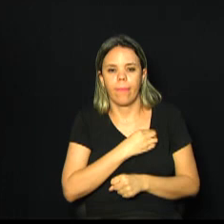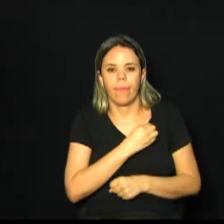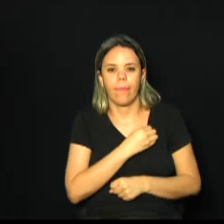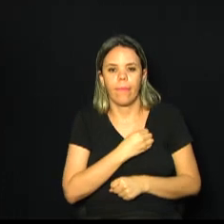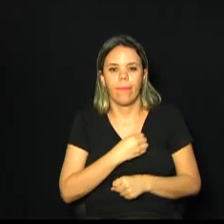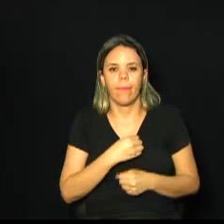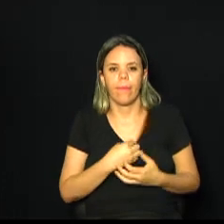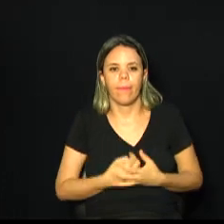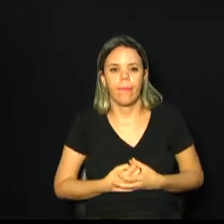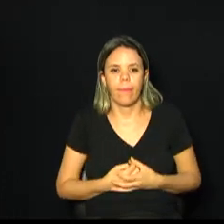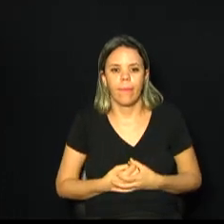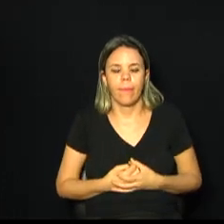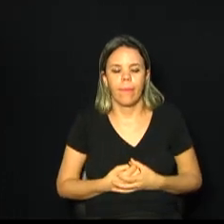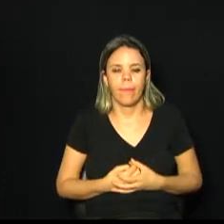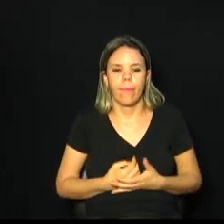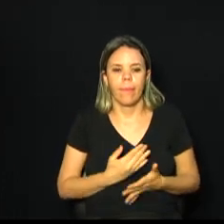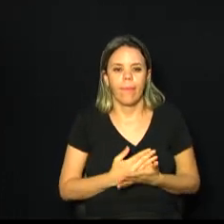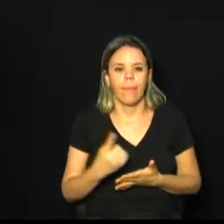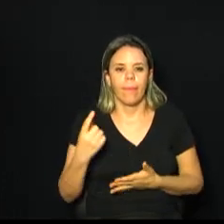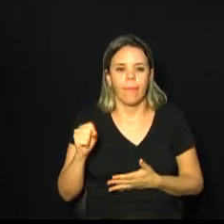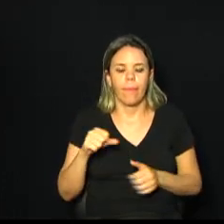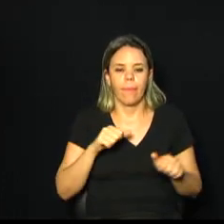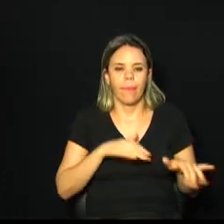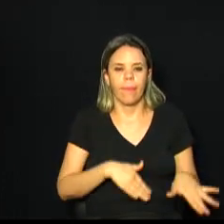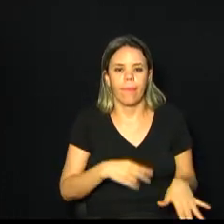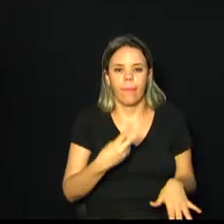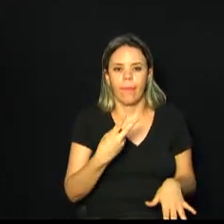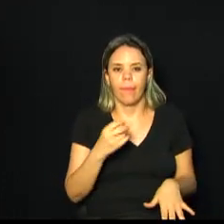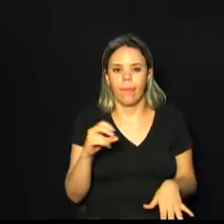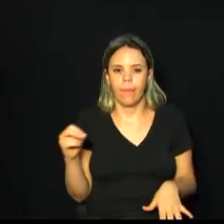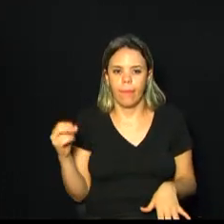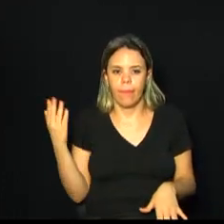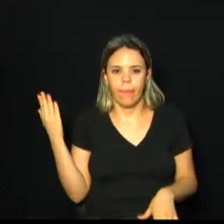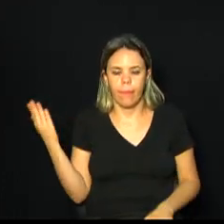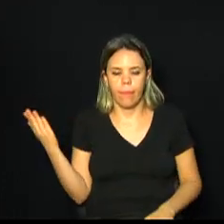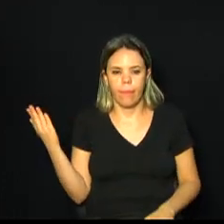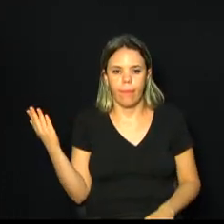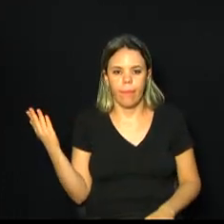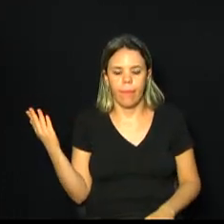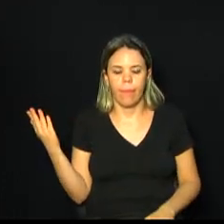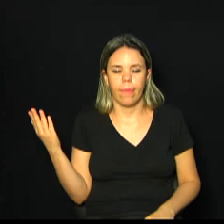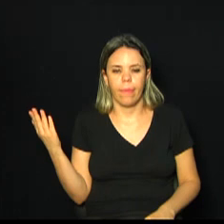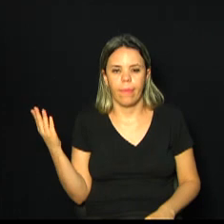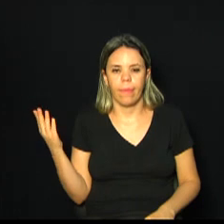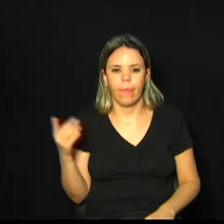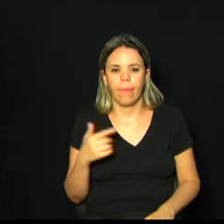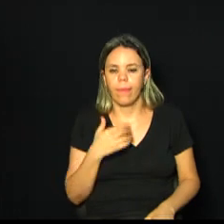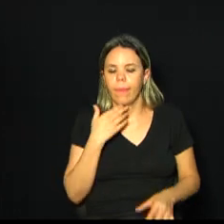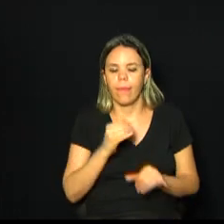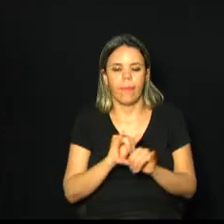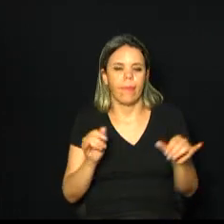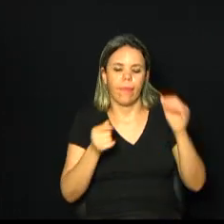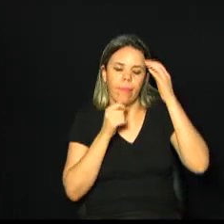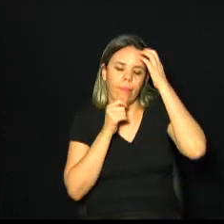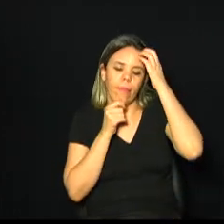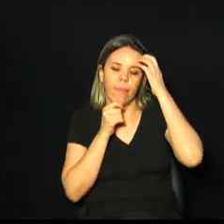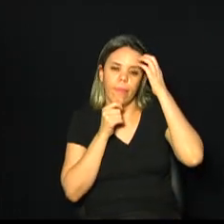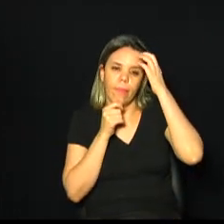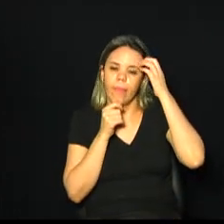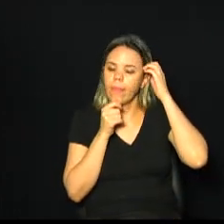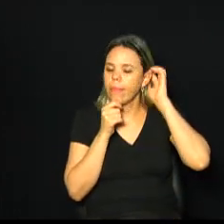E ela entrou em vigor no dia 18 de setembro de 2020. E, por incrível que pareça, isso não foi divulgado de uma